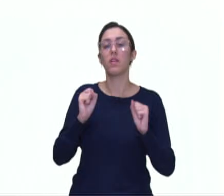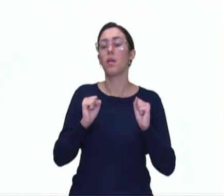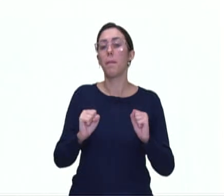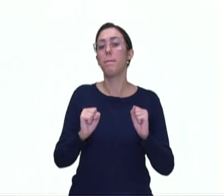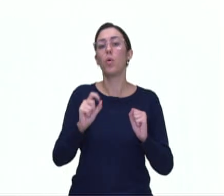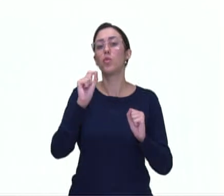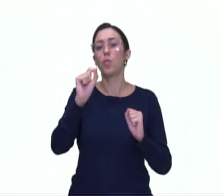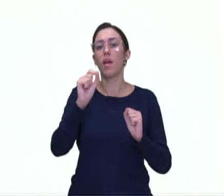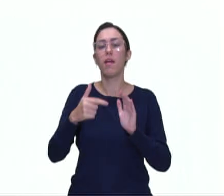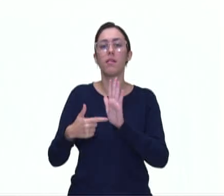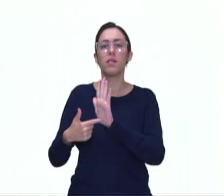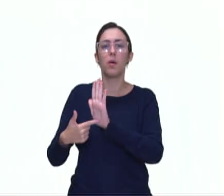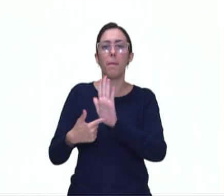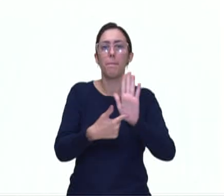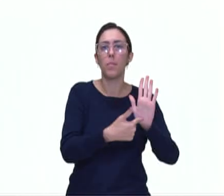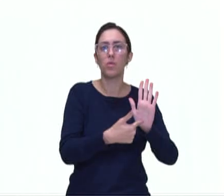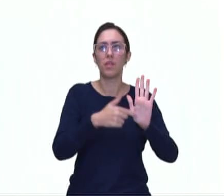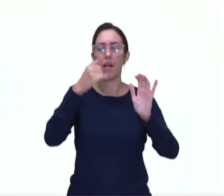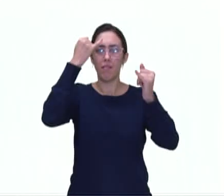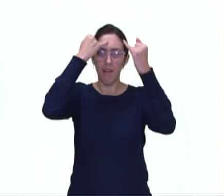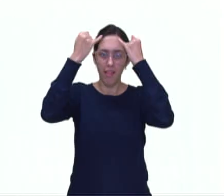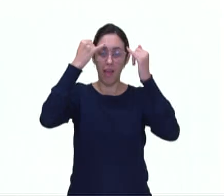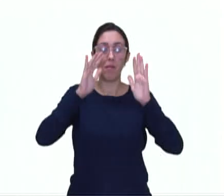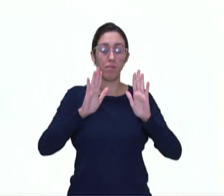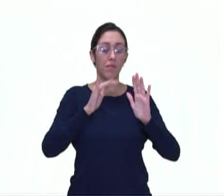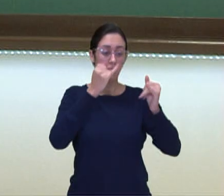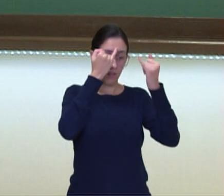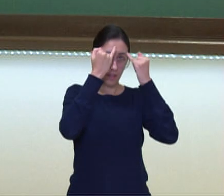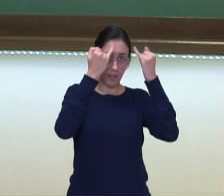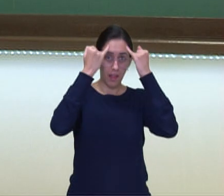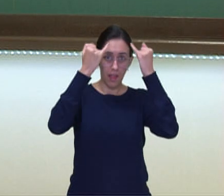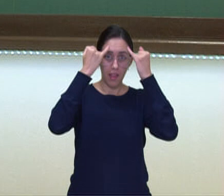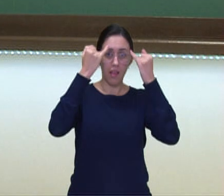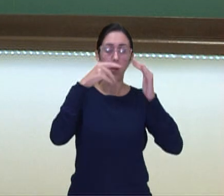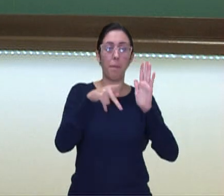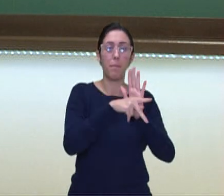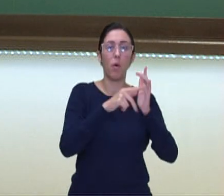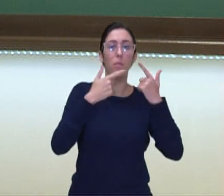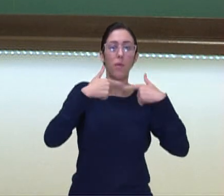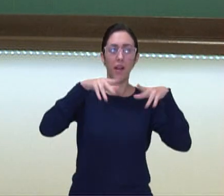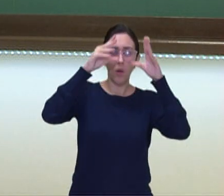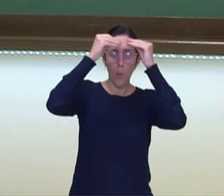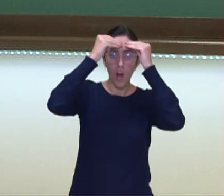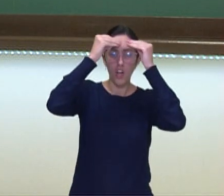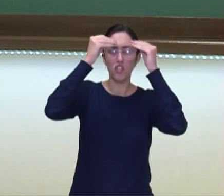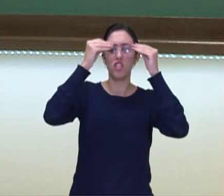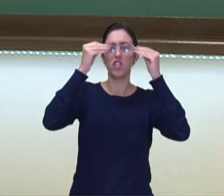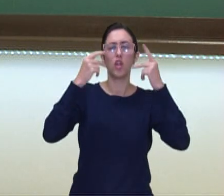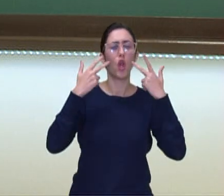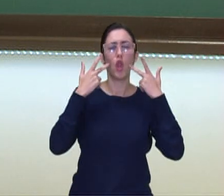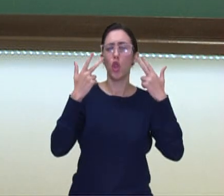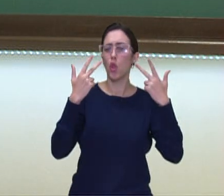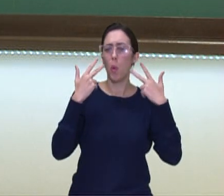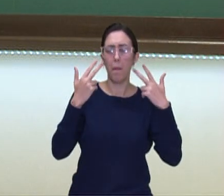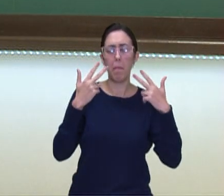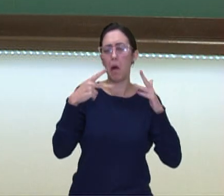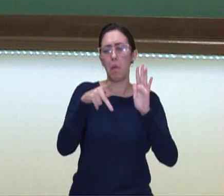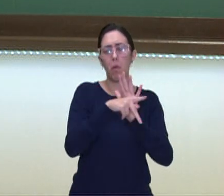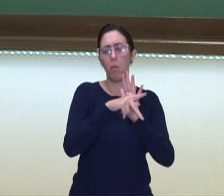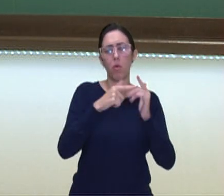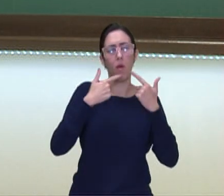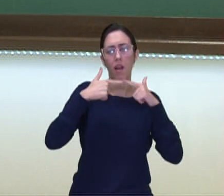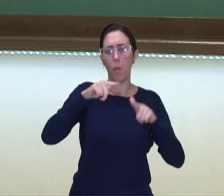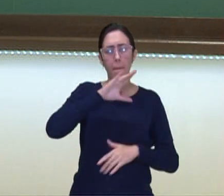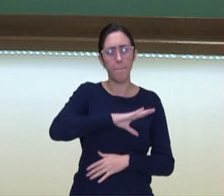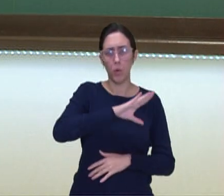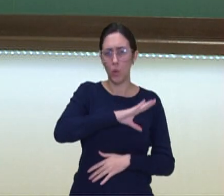generalizar ideias, ou seja, transformar uma ideia representada em linguagem normal, né? Linguagem natural, língua portuguesa, nosso idioma,